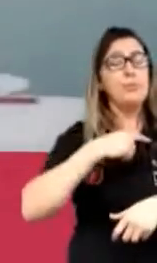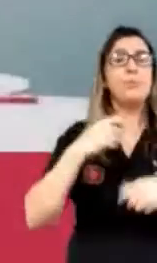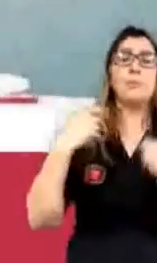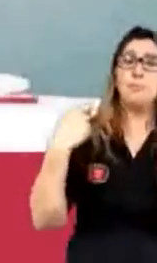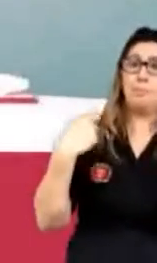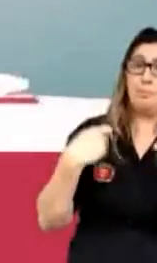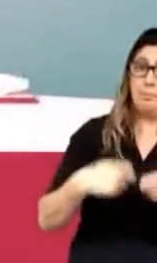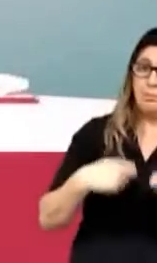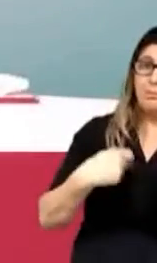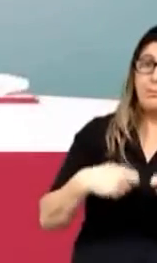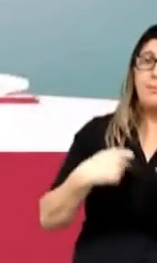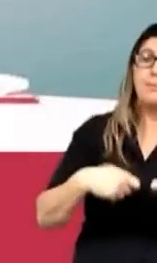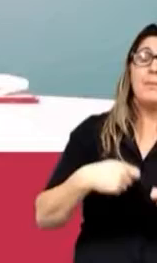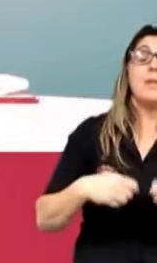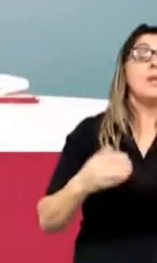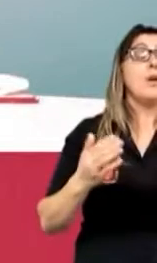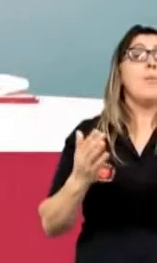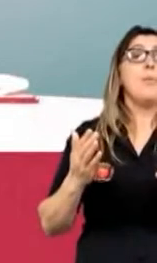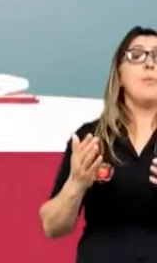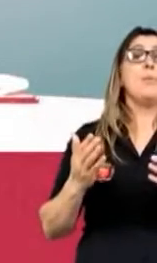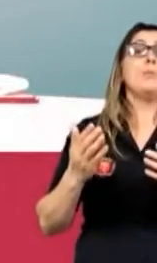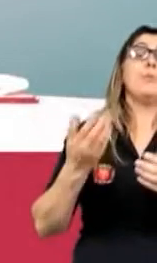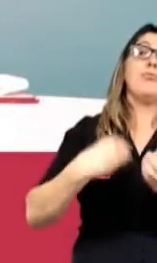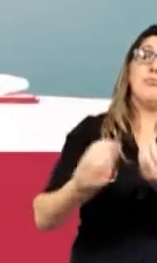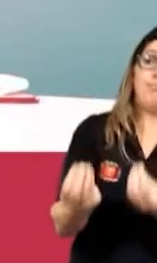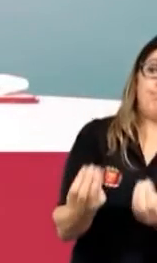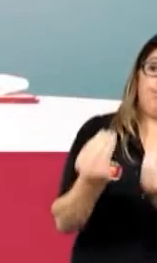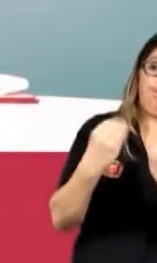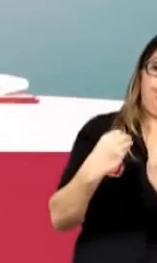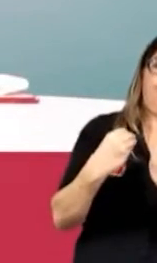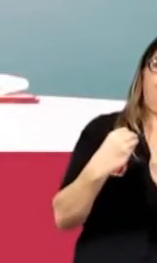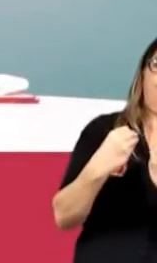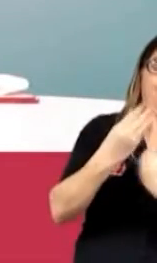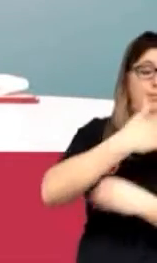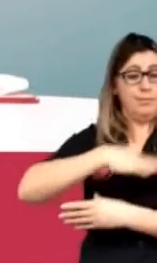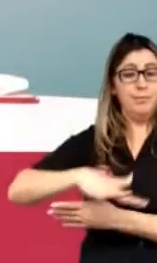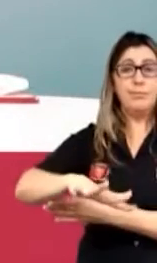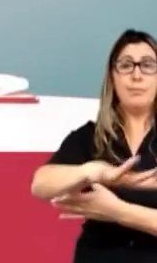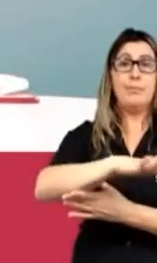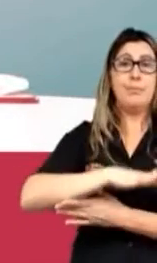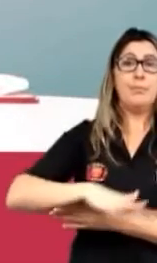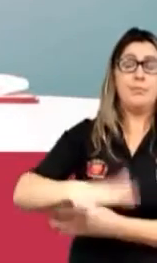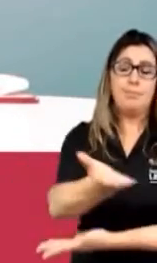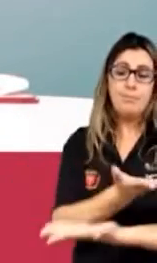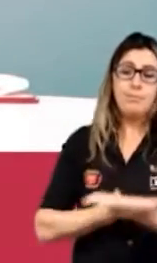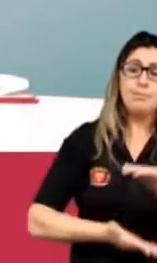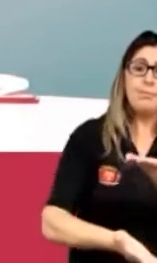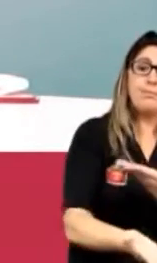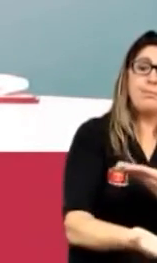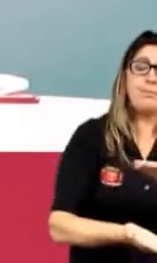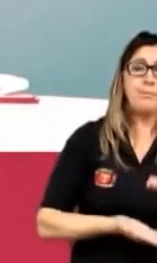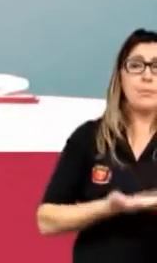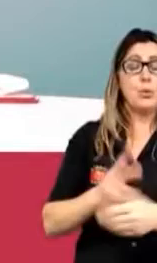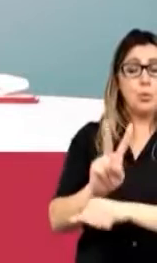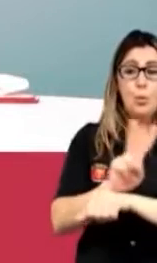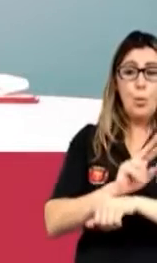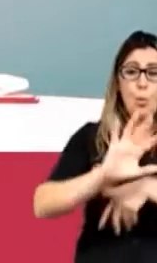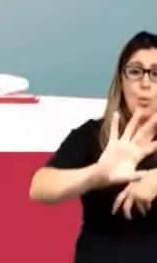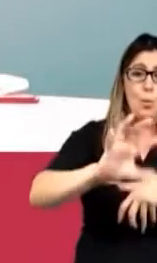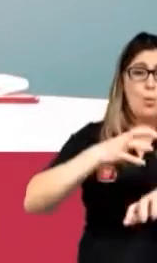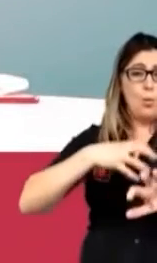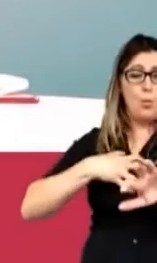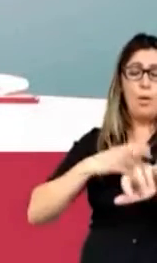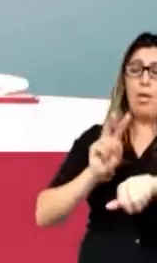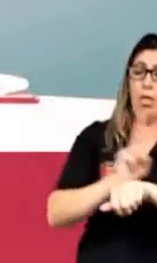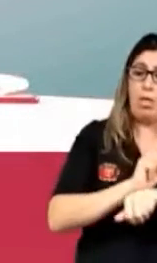realmente isso que hoje nós precisamos trazer para todo o nosso convívio, né? É cuidar do próximo,